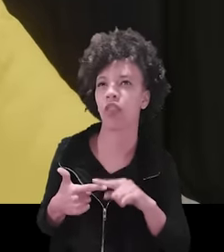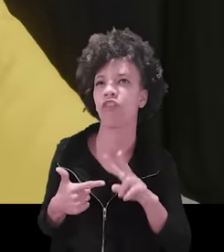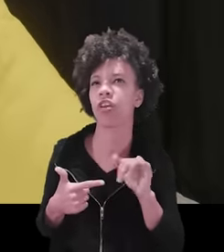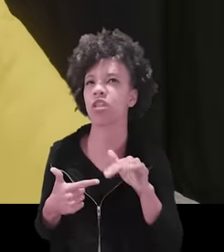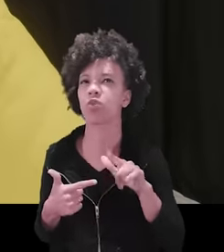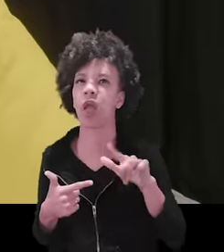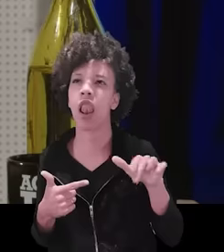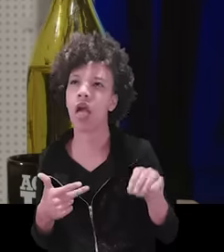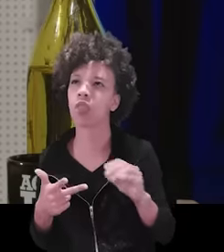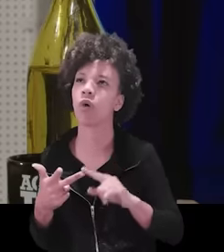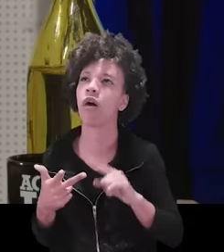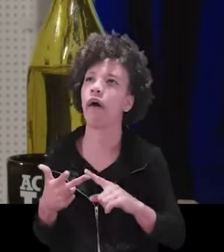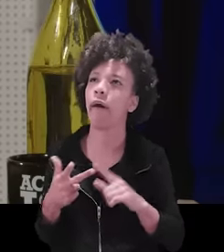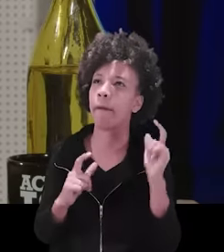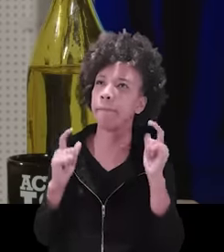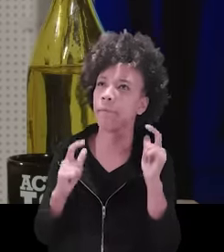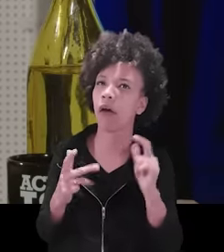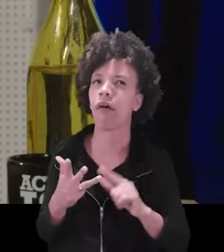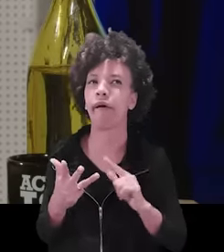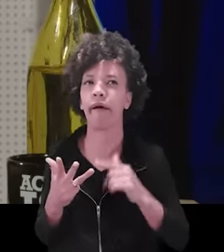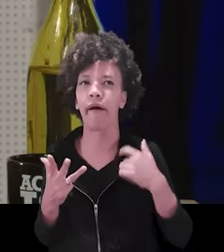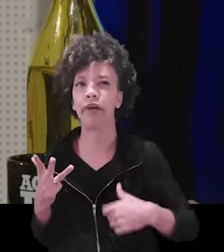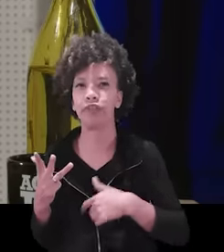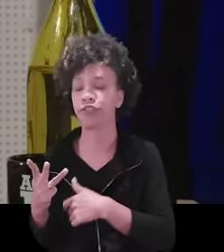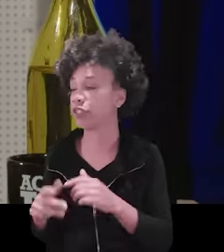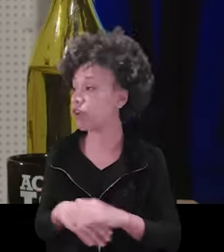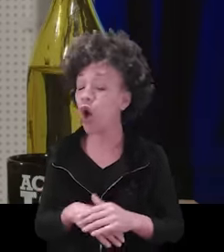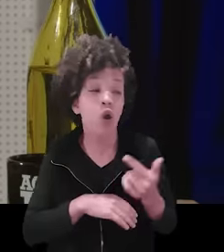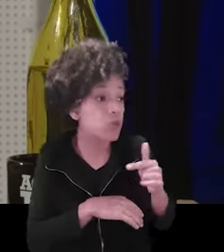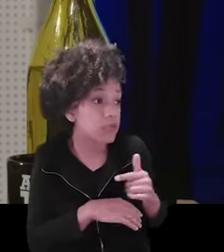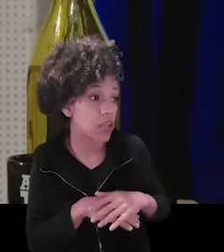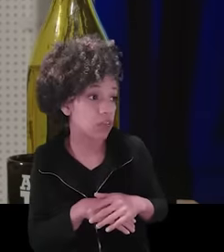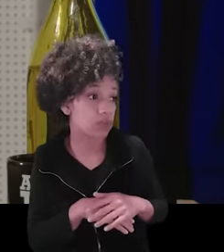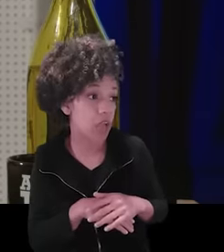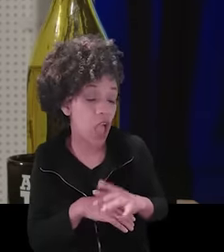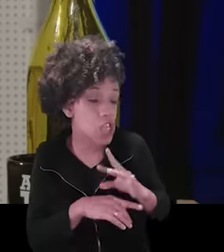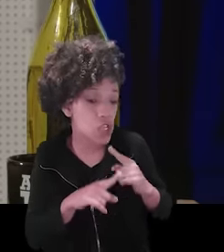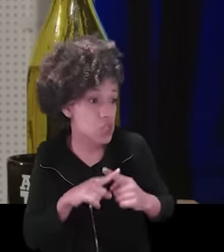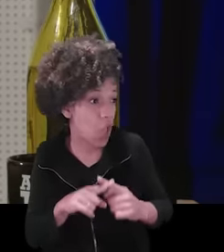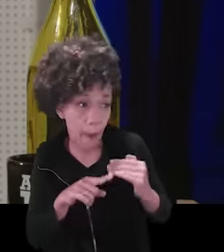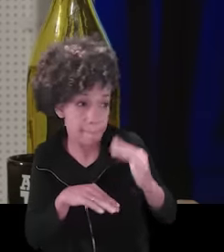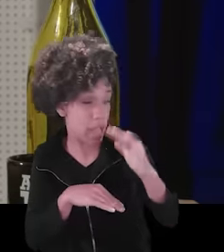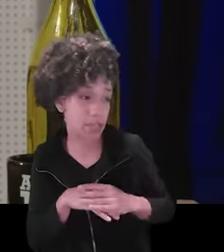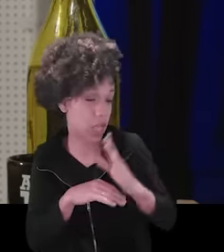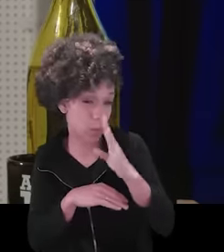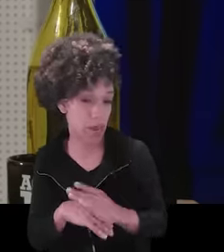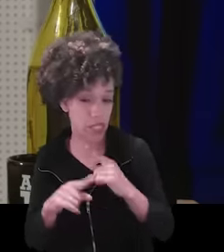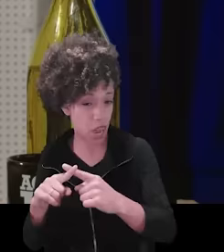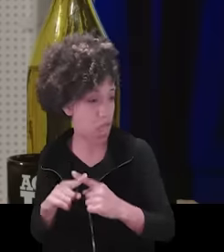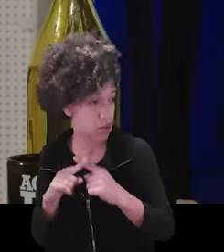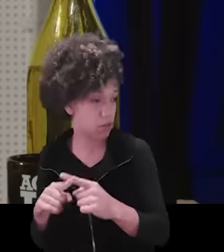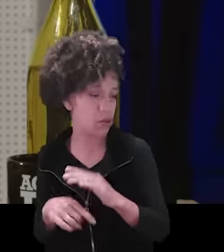mexicana argentino como é que a rixa tem sabia eu acho que é maior ruim e a gente que a gente mesmo infelizmente